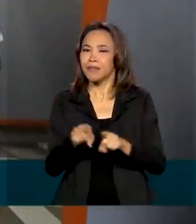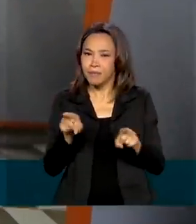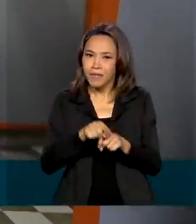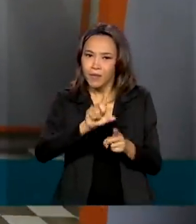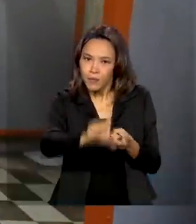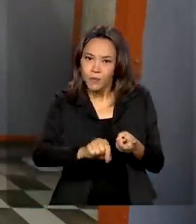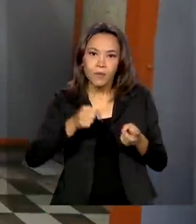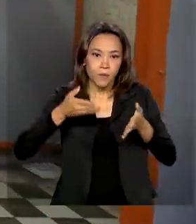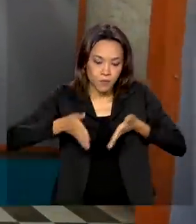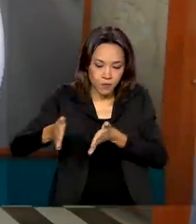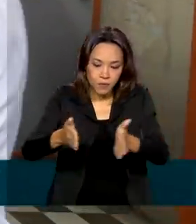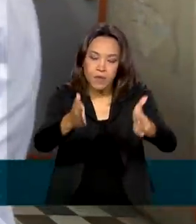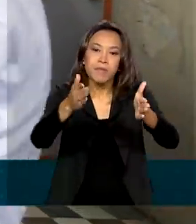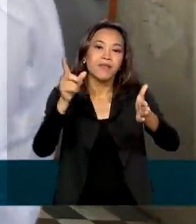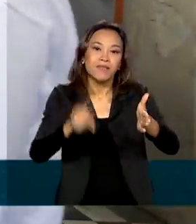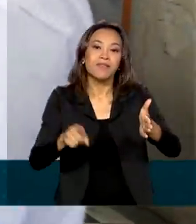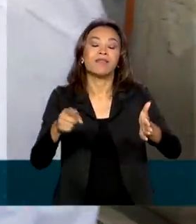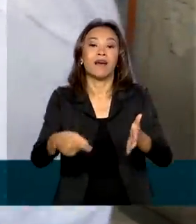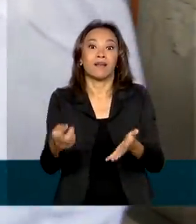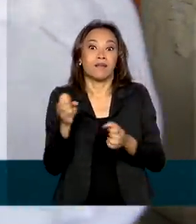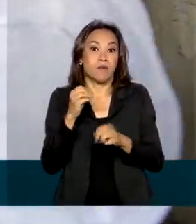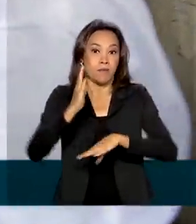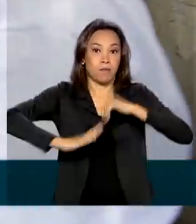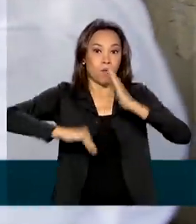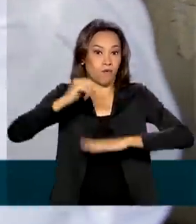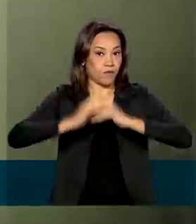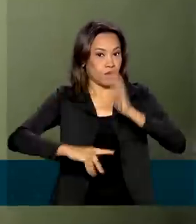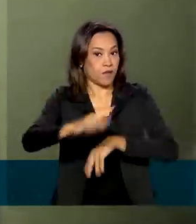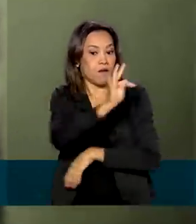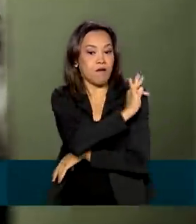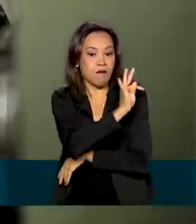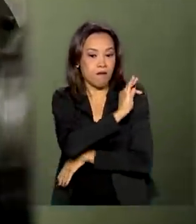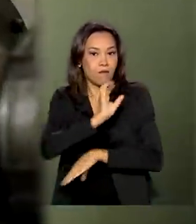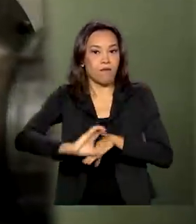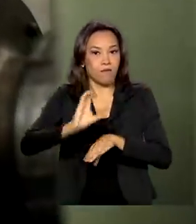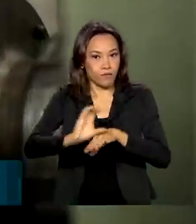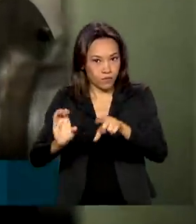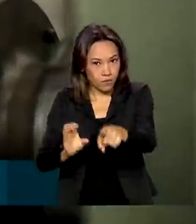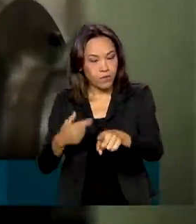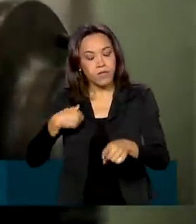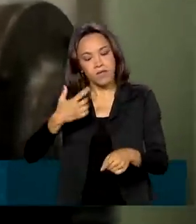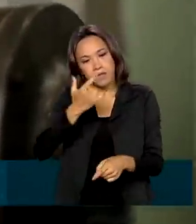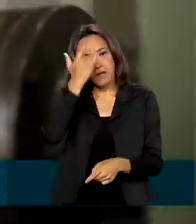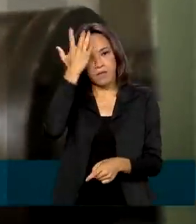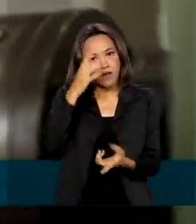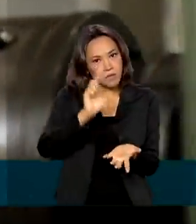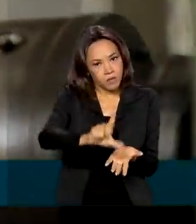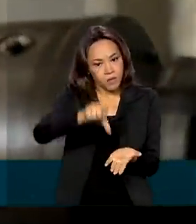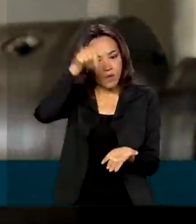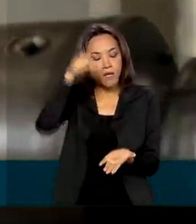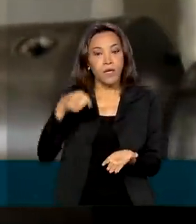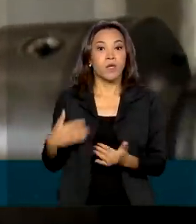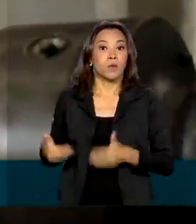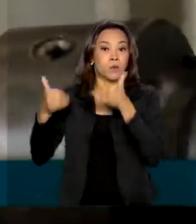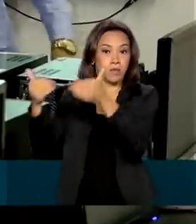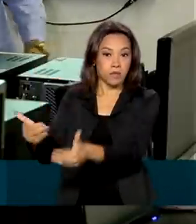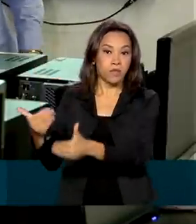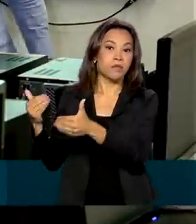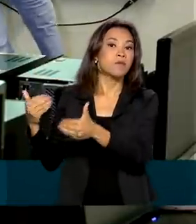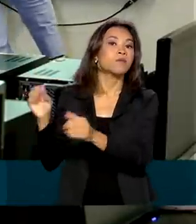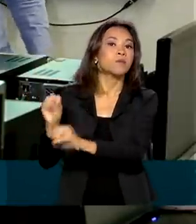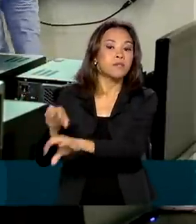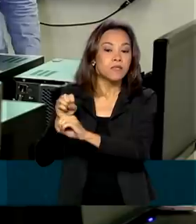Brasil o da educação técnica profissional e para facilitar a vida de quem quer escolher um curso o Ministério da Educação